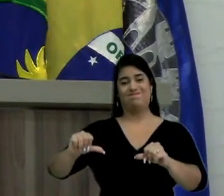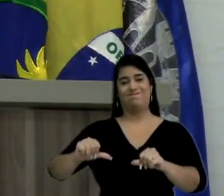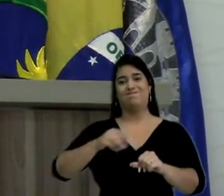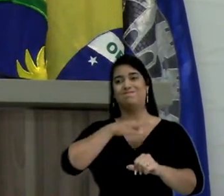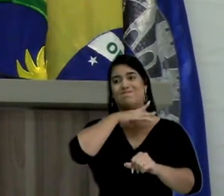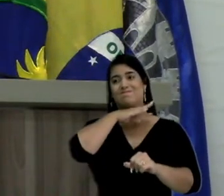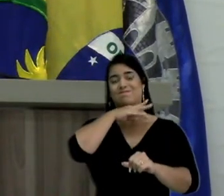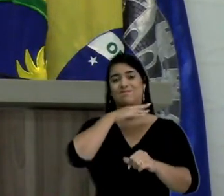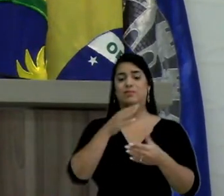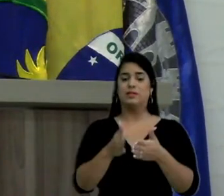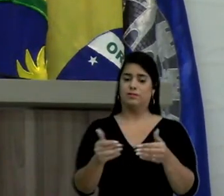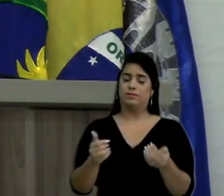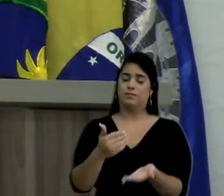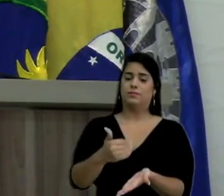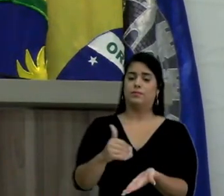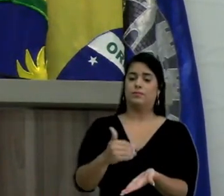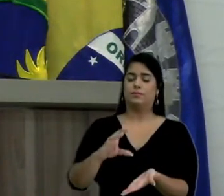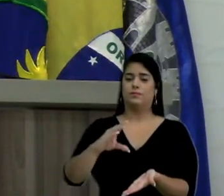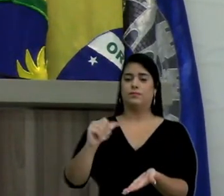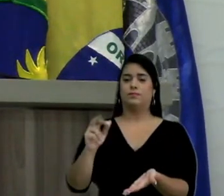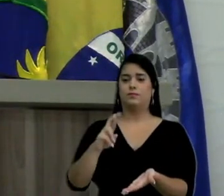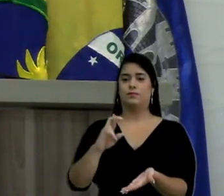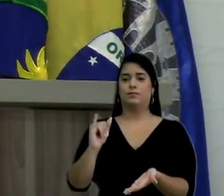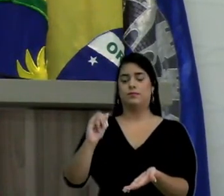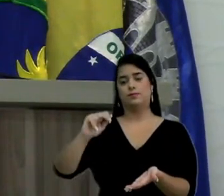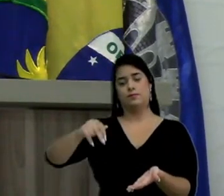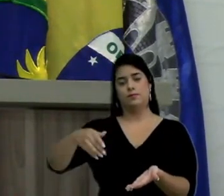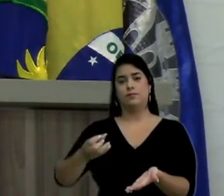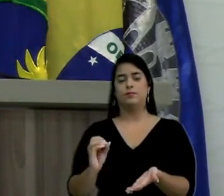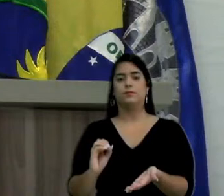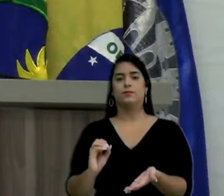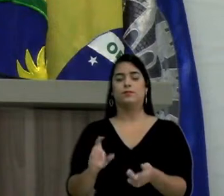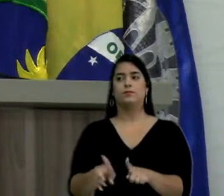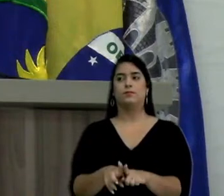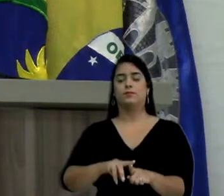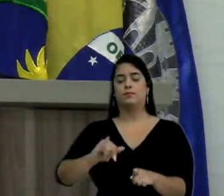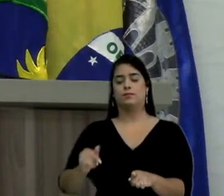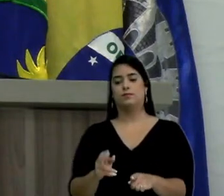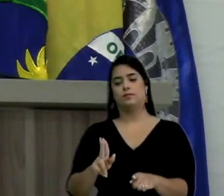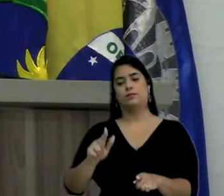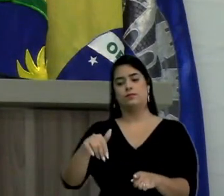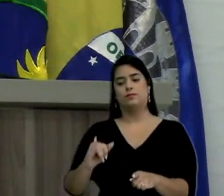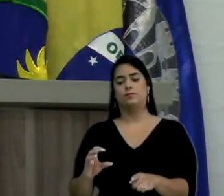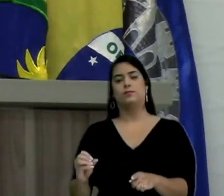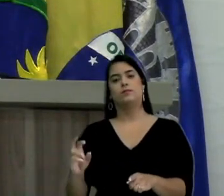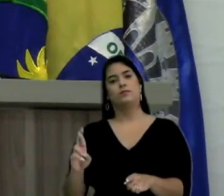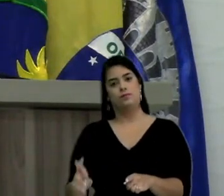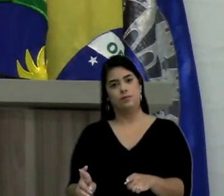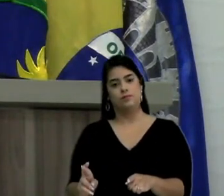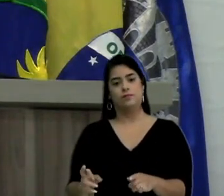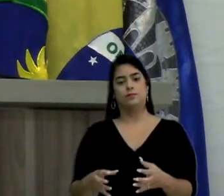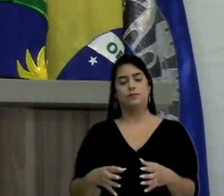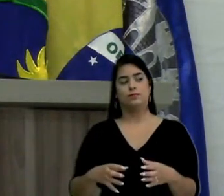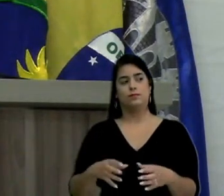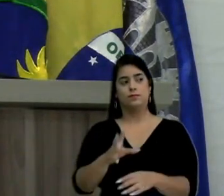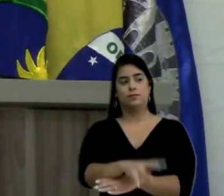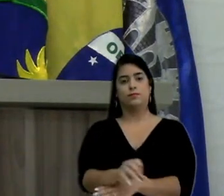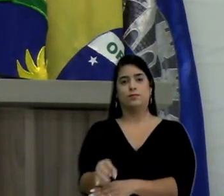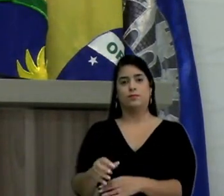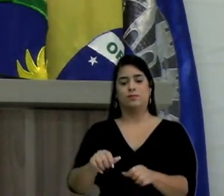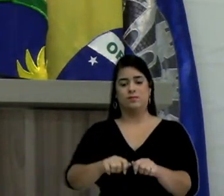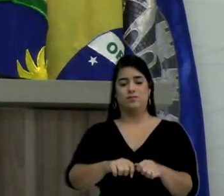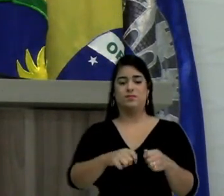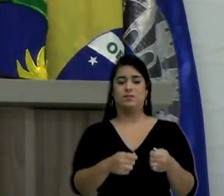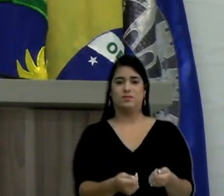e já pedi ao secretário carrinho a Júnior e assim que tiver pronta ali a máquina que está quebrada na